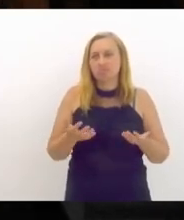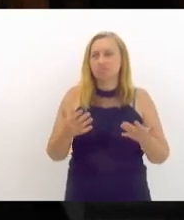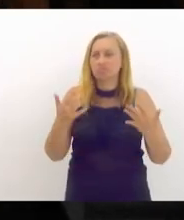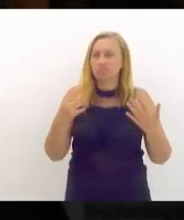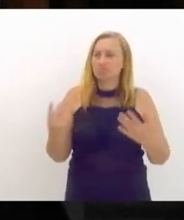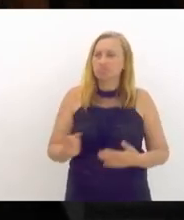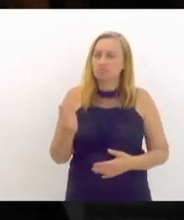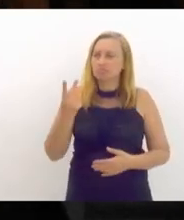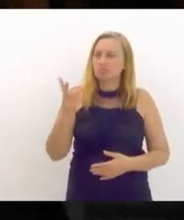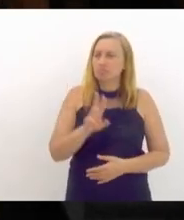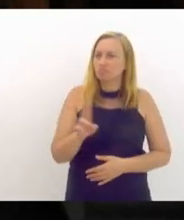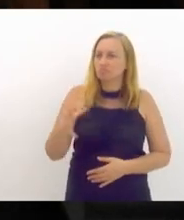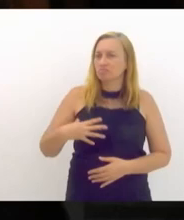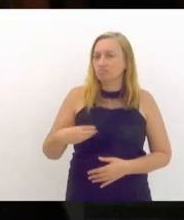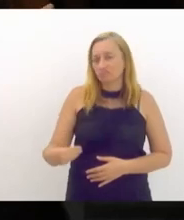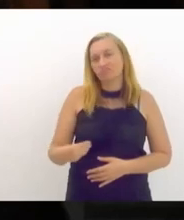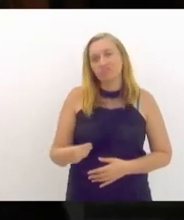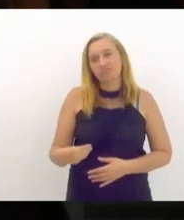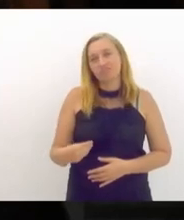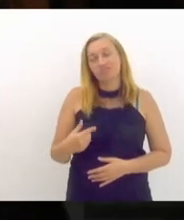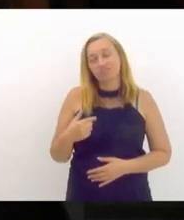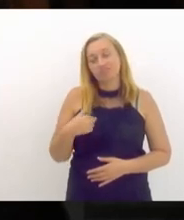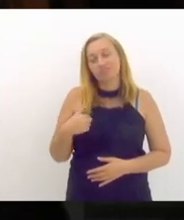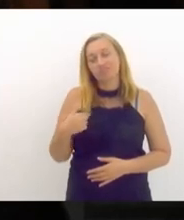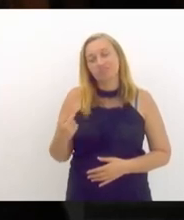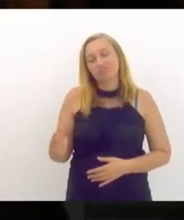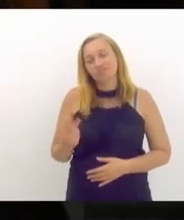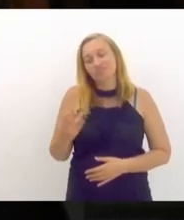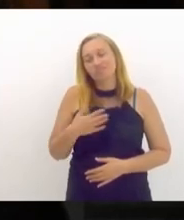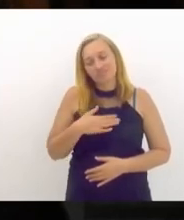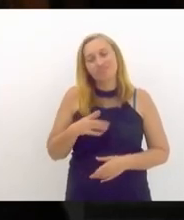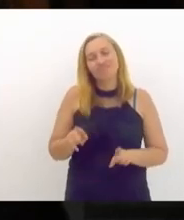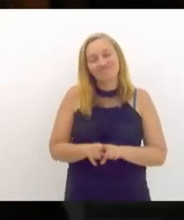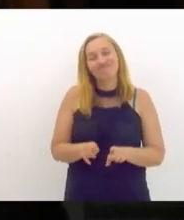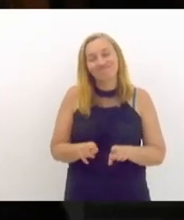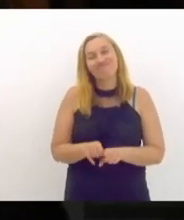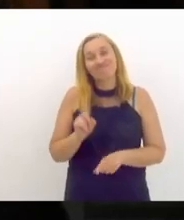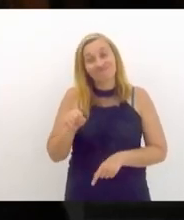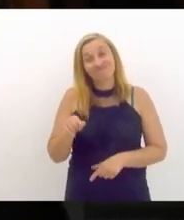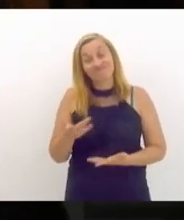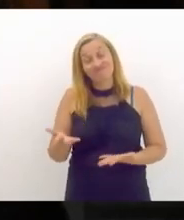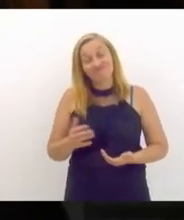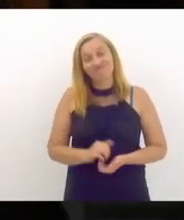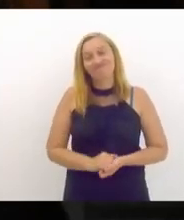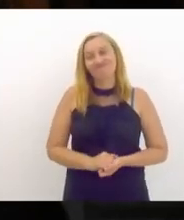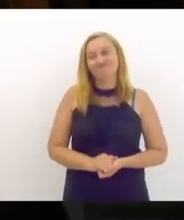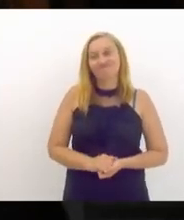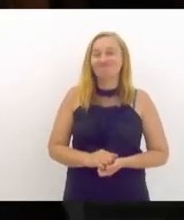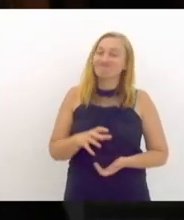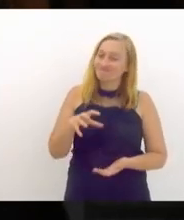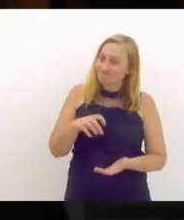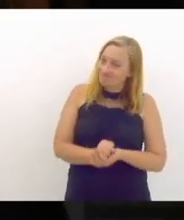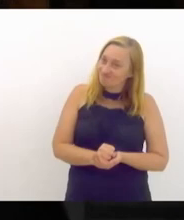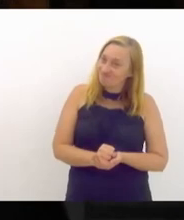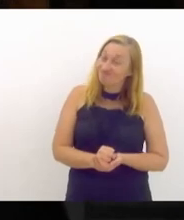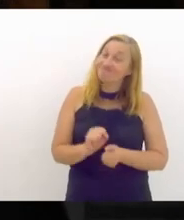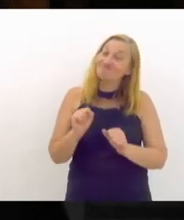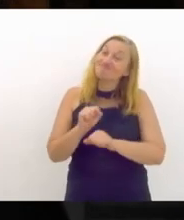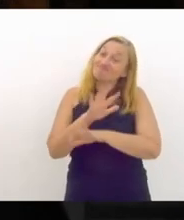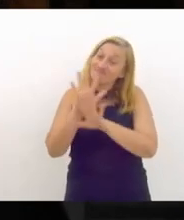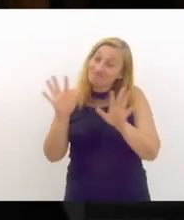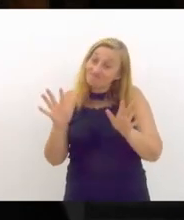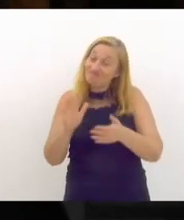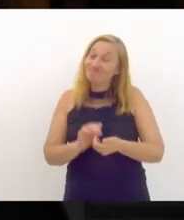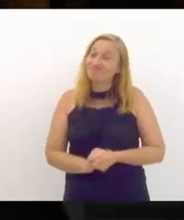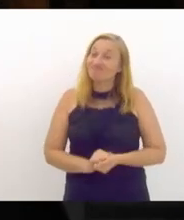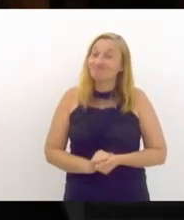filho e, consequentemente, estarei honrando o meu, não é? Eu quero deixar esse registro bem claro, e